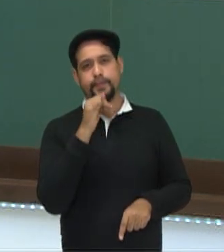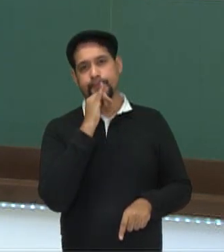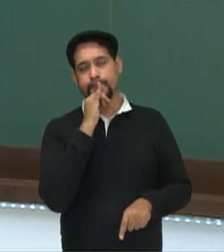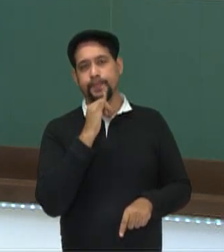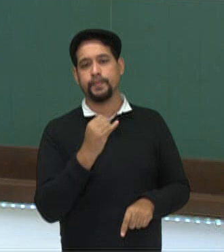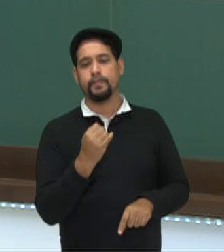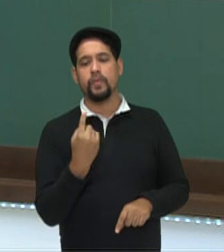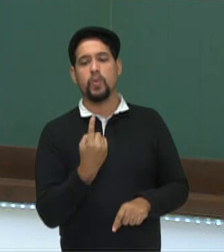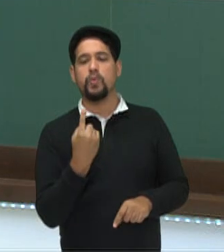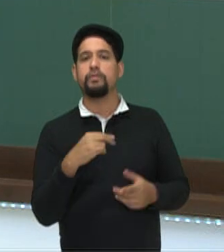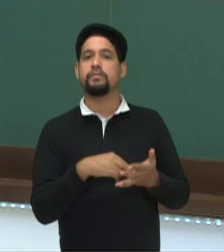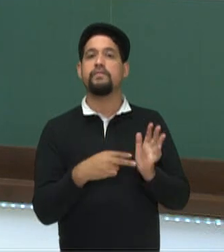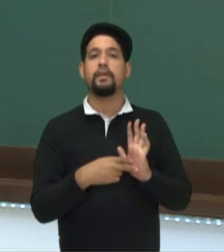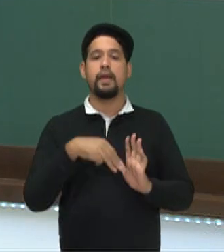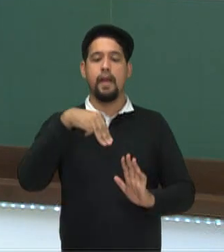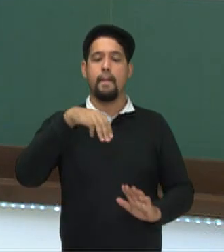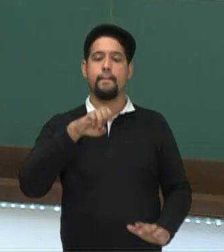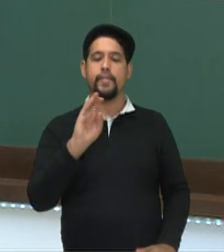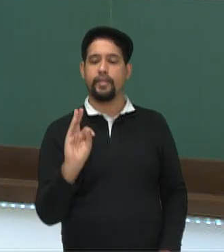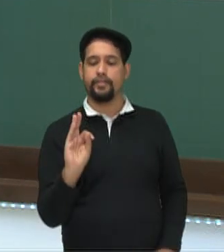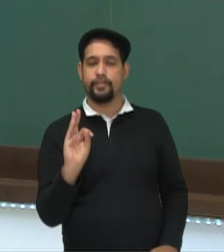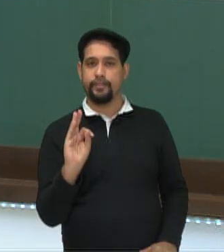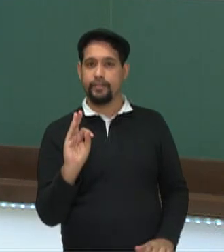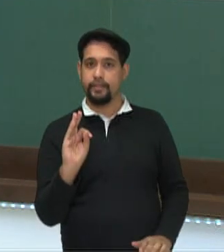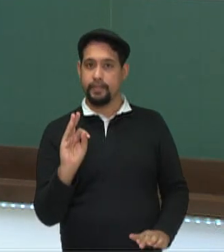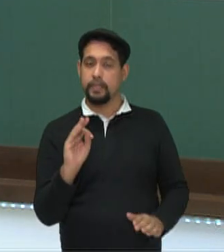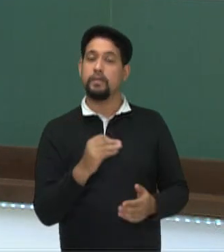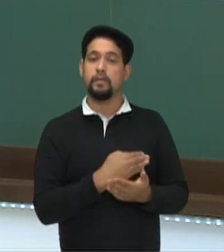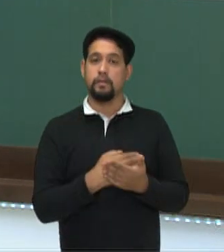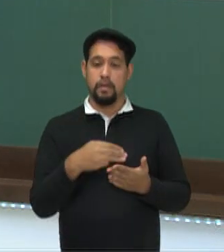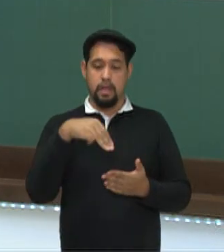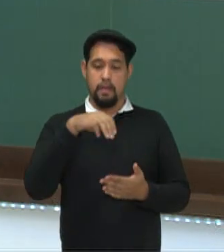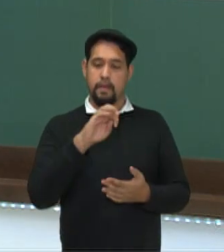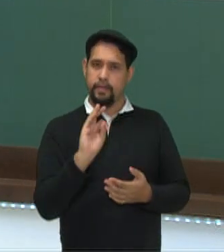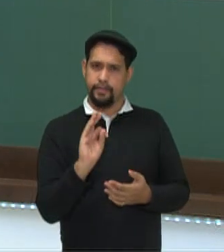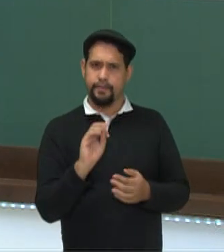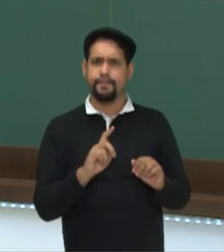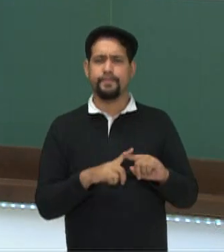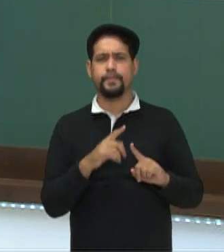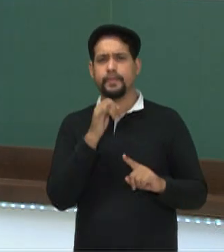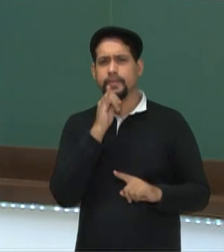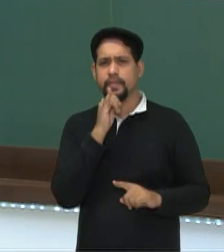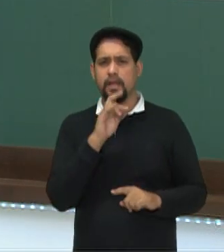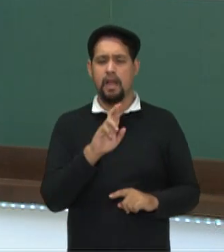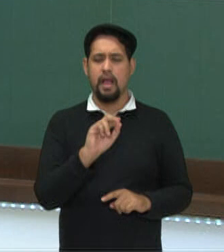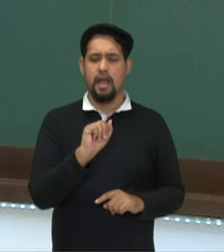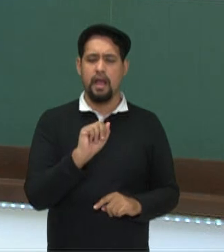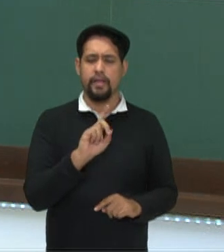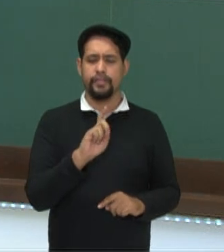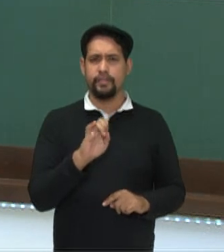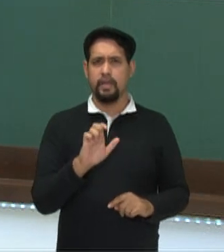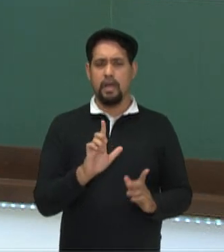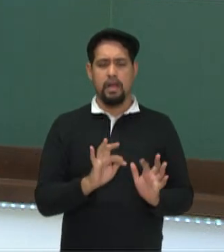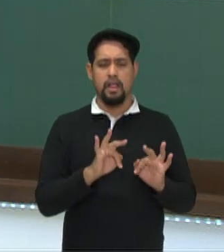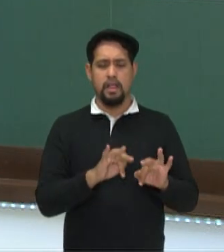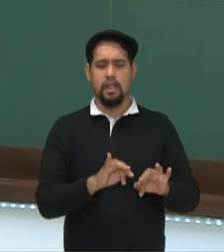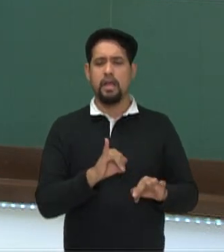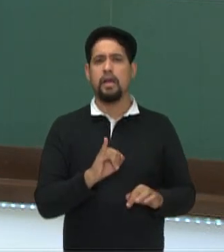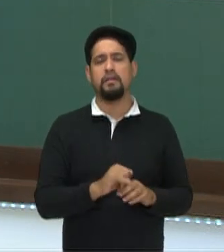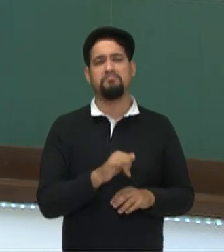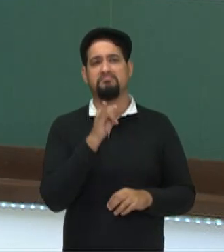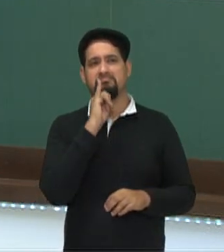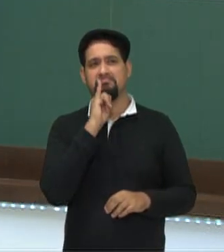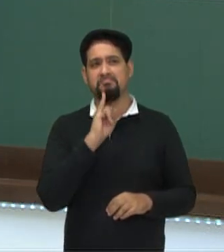único carbono é met. O prefixo que indica um carbono é met. E os radicais terminam em il. Então, vai